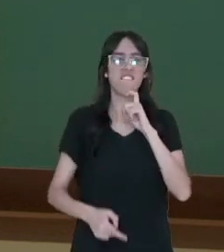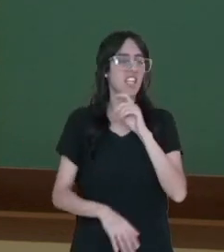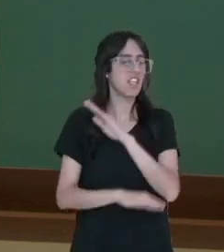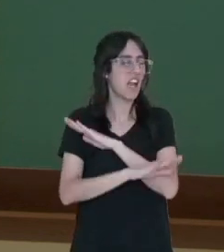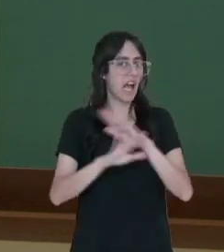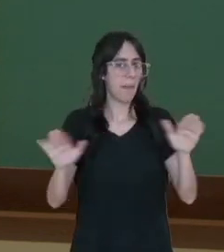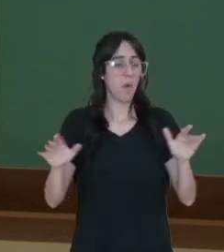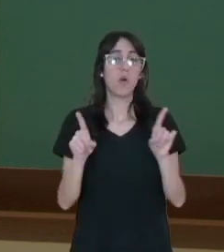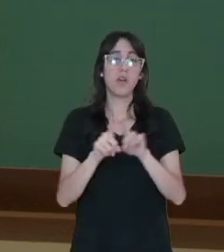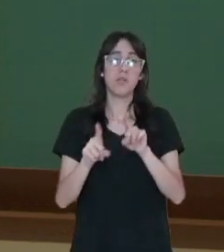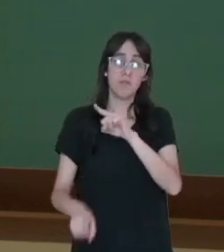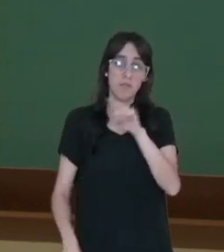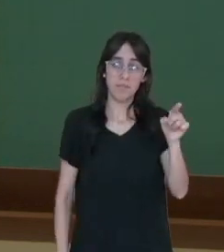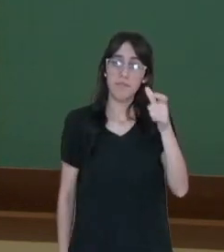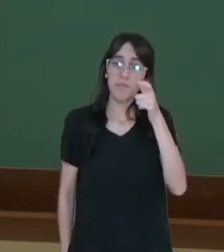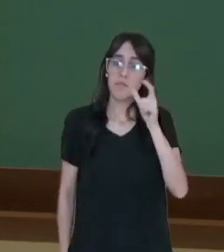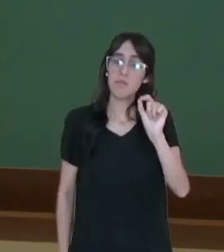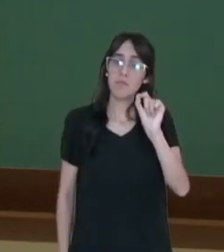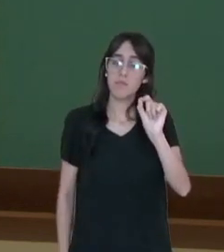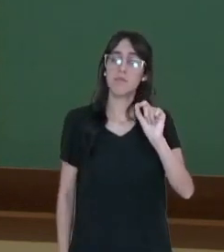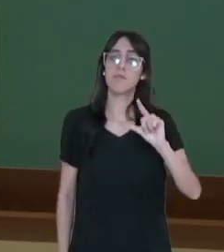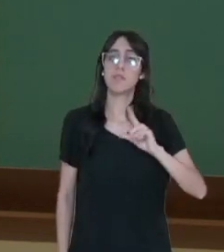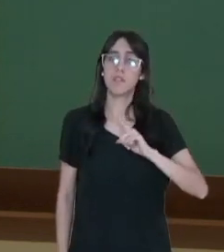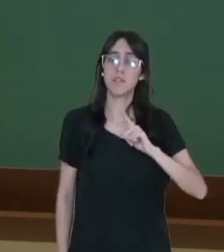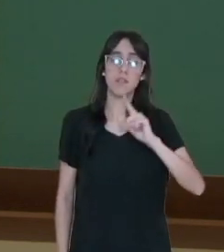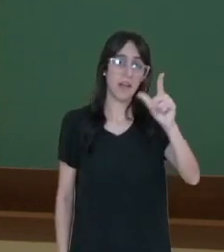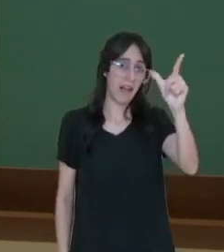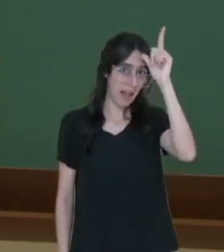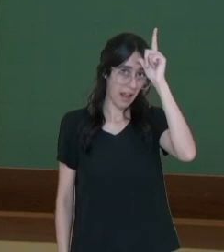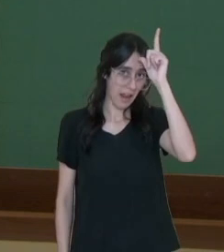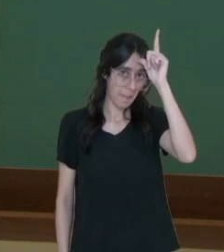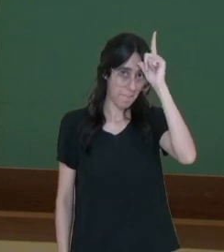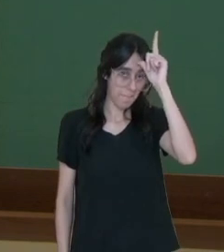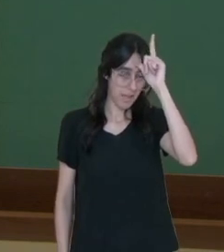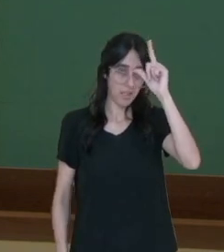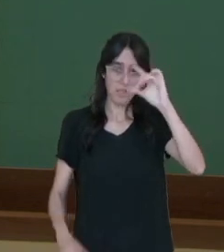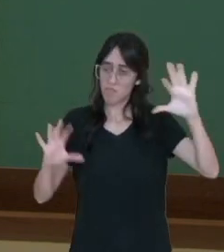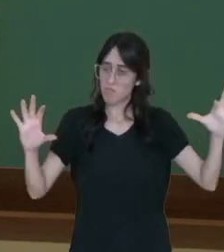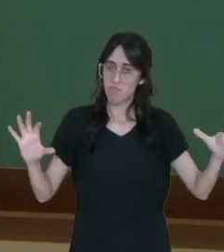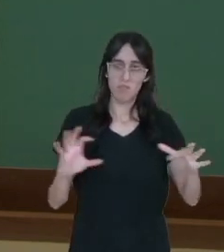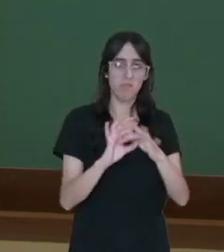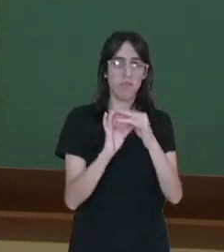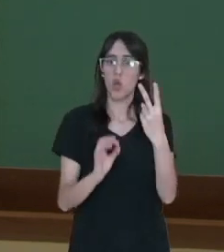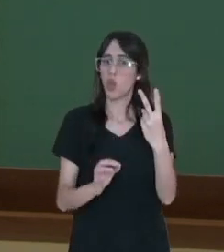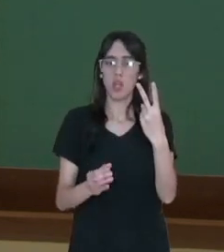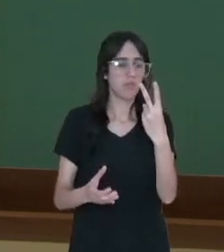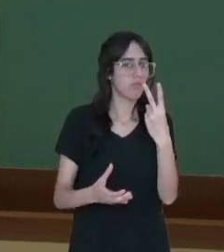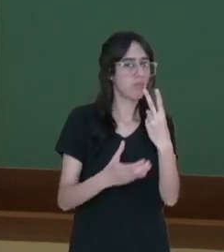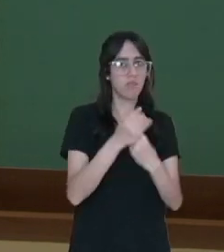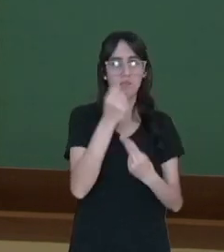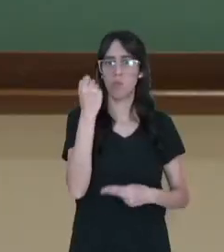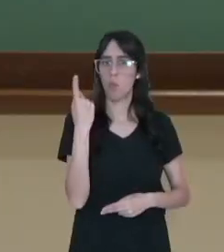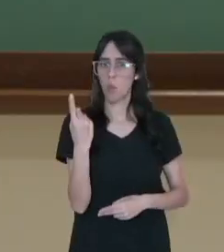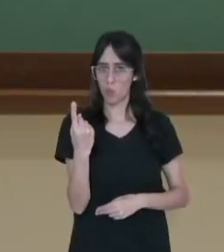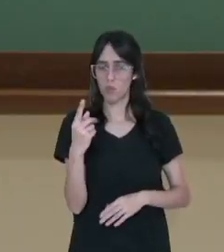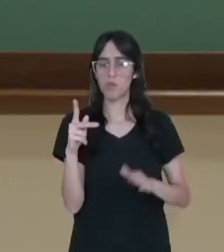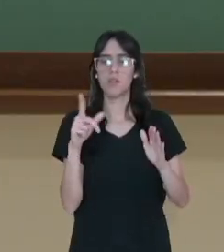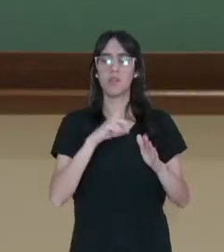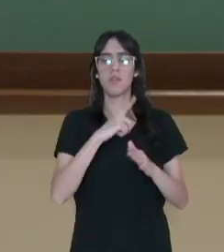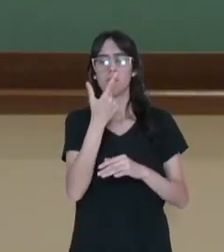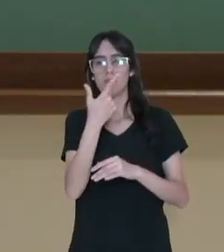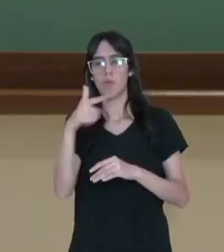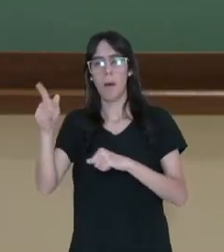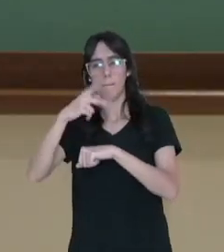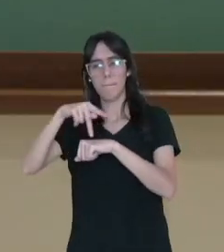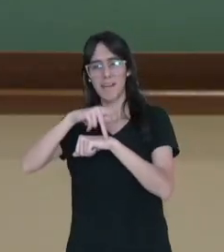que juntamente com o processo de reunificação da Alemanha, os países do leste europeu, do bloco socialista,